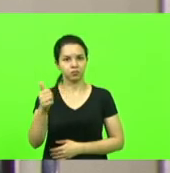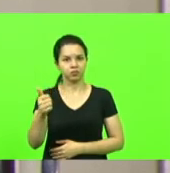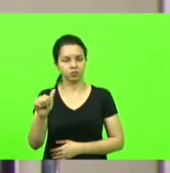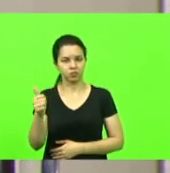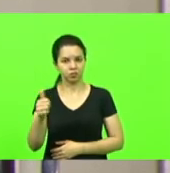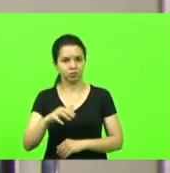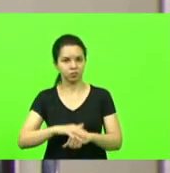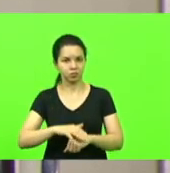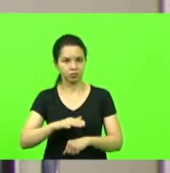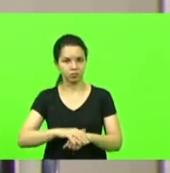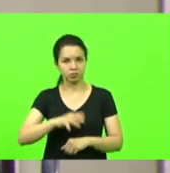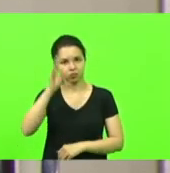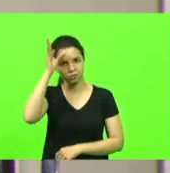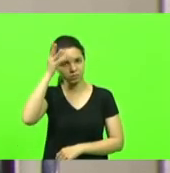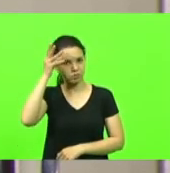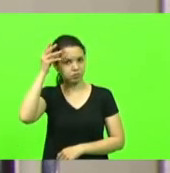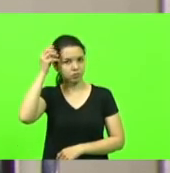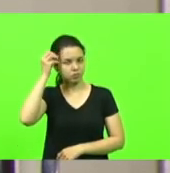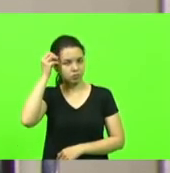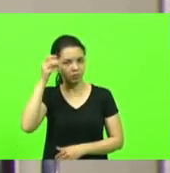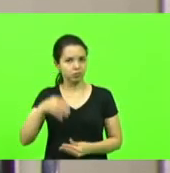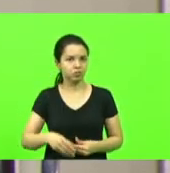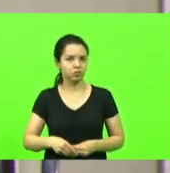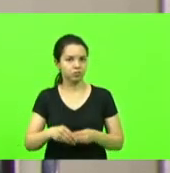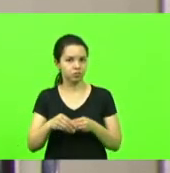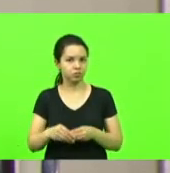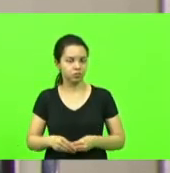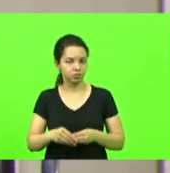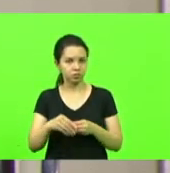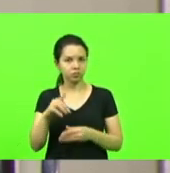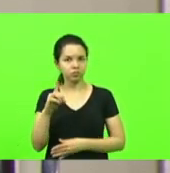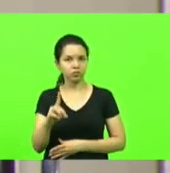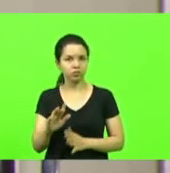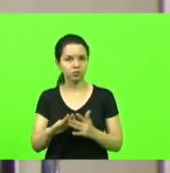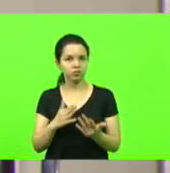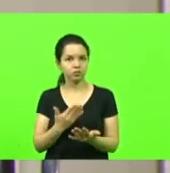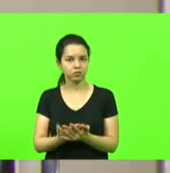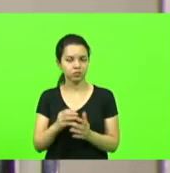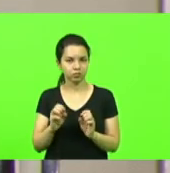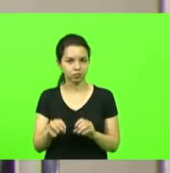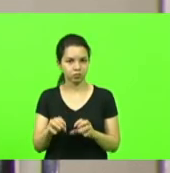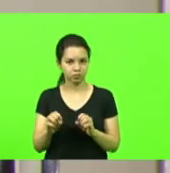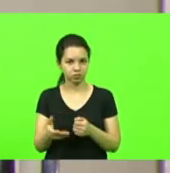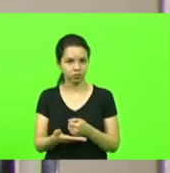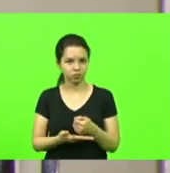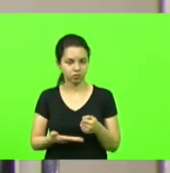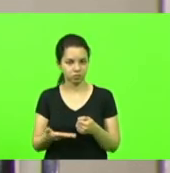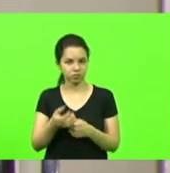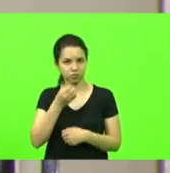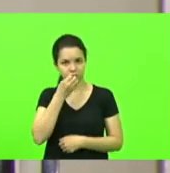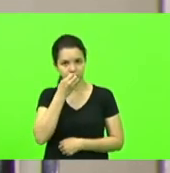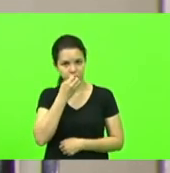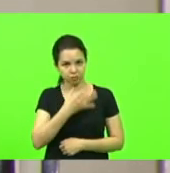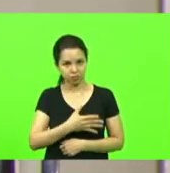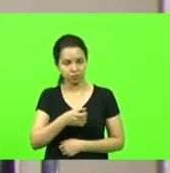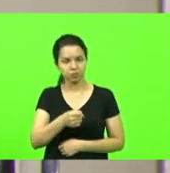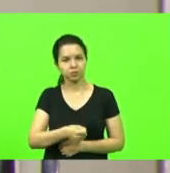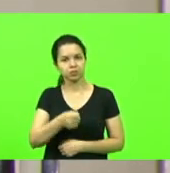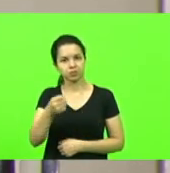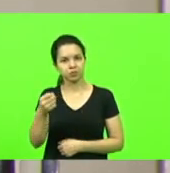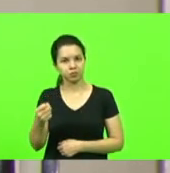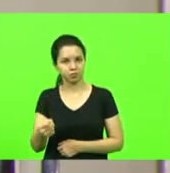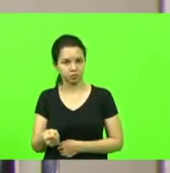deputada Luciane Carminati, cumprimentando a direção da Escola de Educação Básica Bom Pastor, no município de Chapecó, pelo desenvolvimento